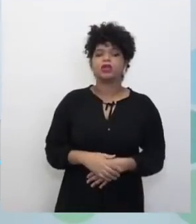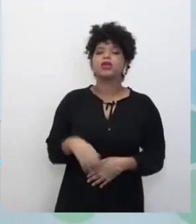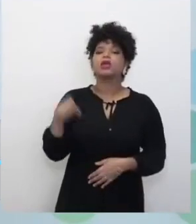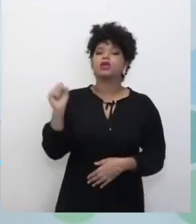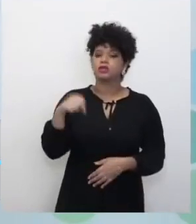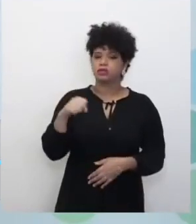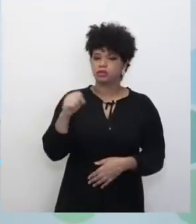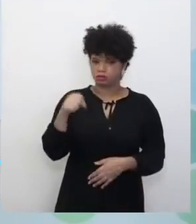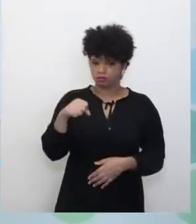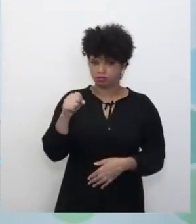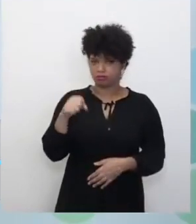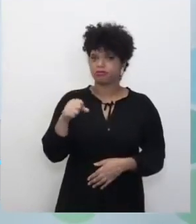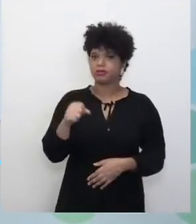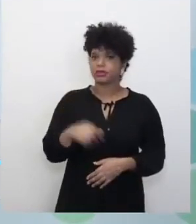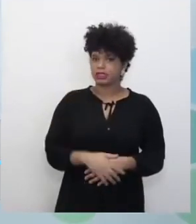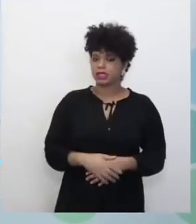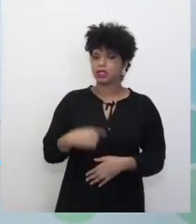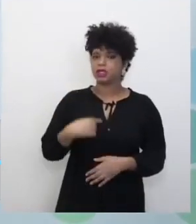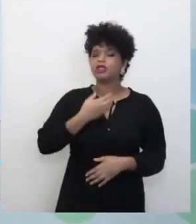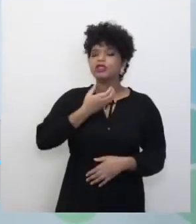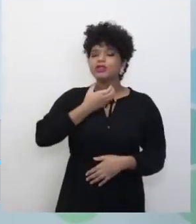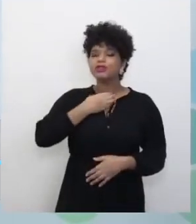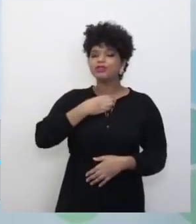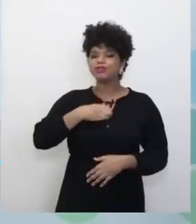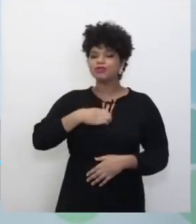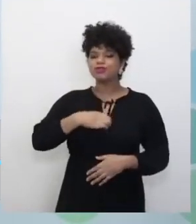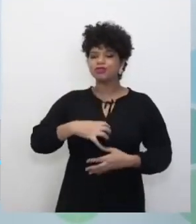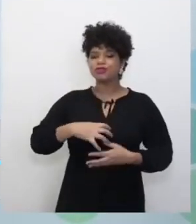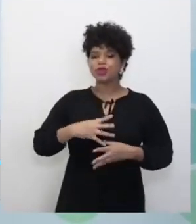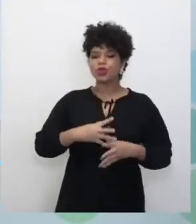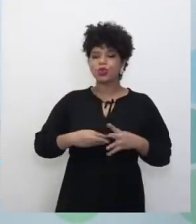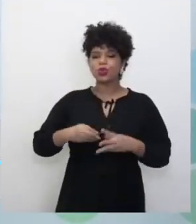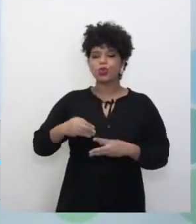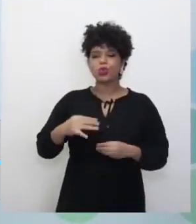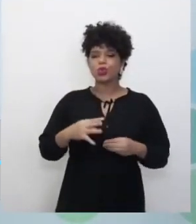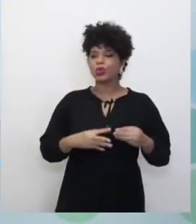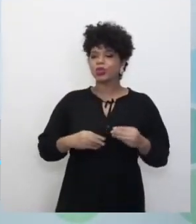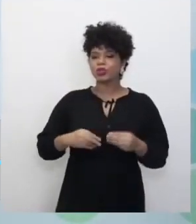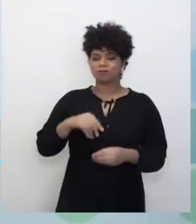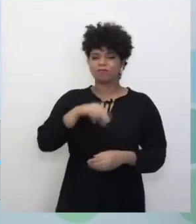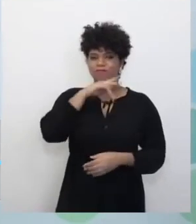alimentos. Trabalha na digestão dos alimentos. A digestão. E outro colocou assim,